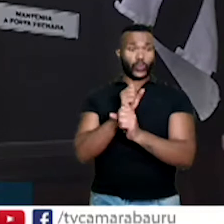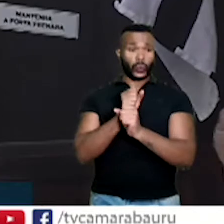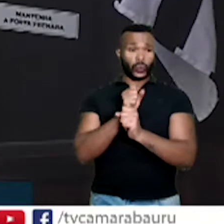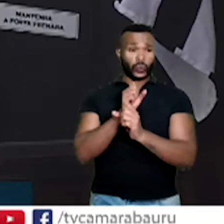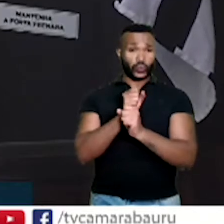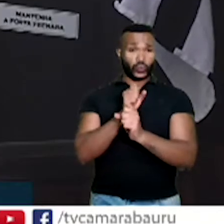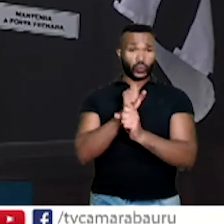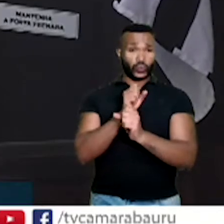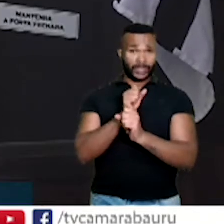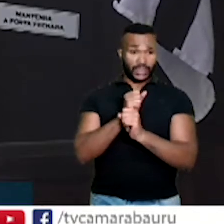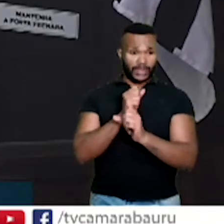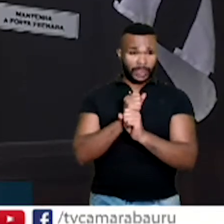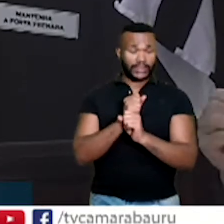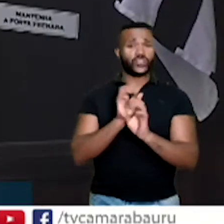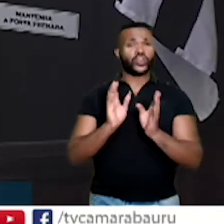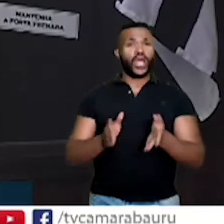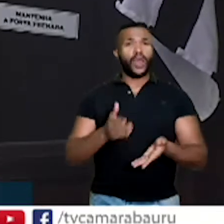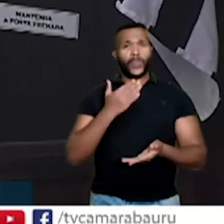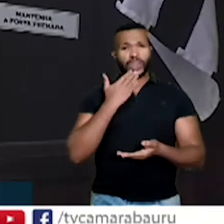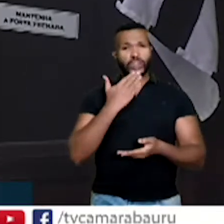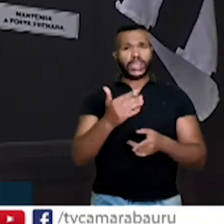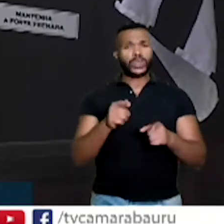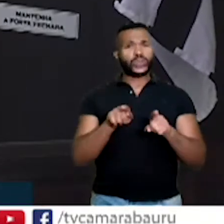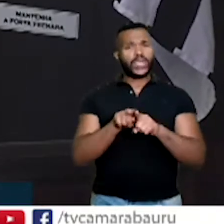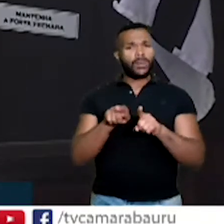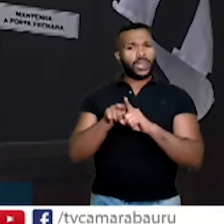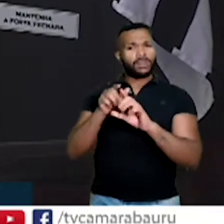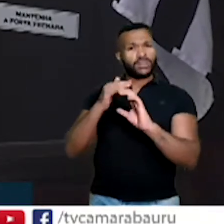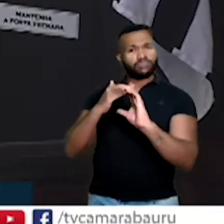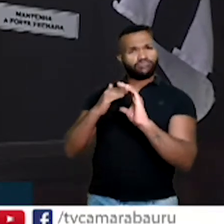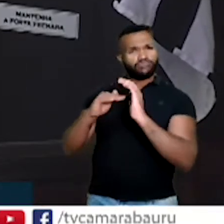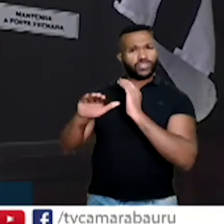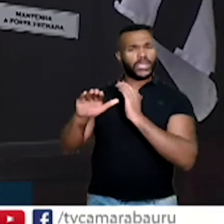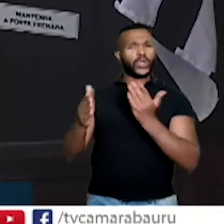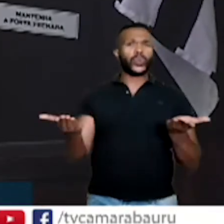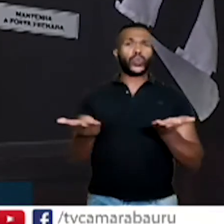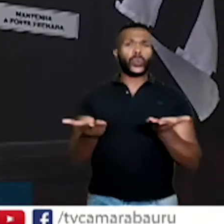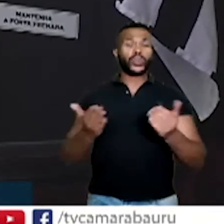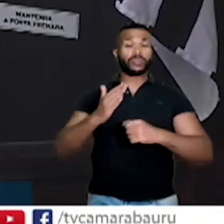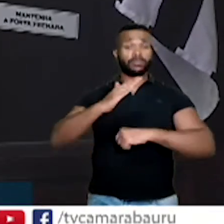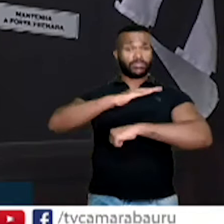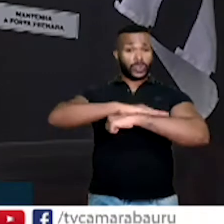dois requerimentos que estou enviando nesta tarde,